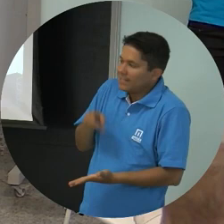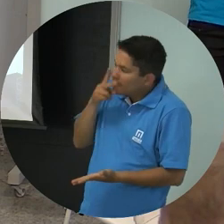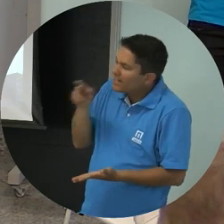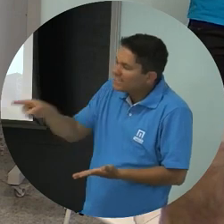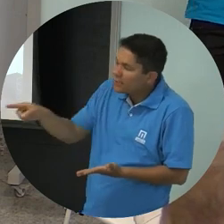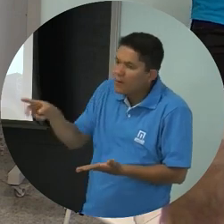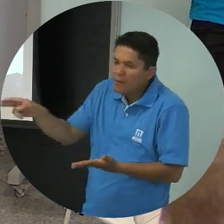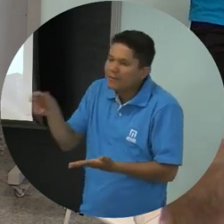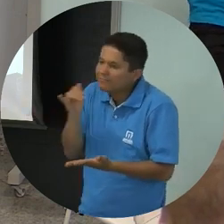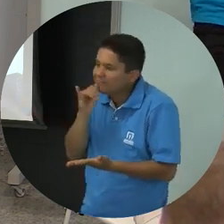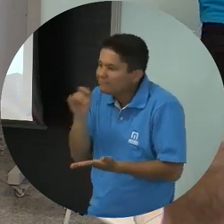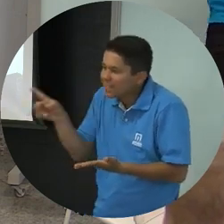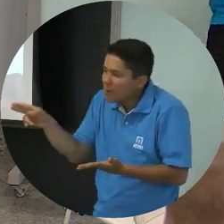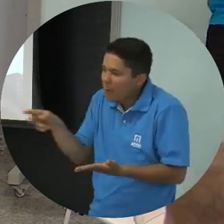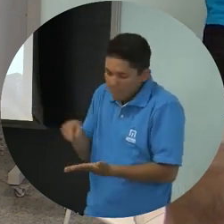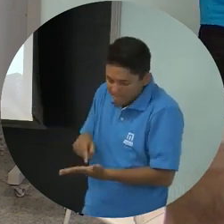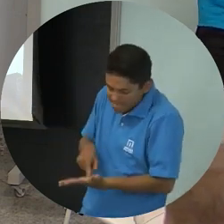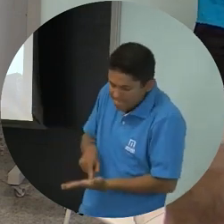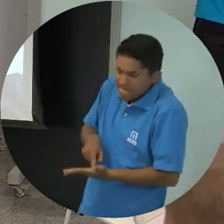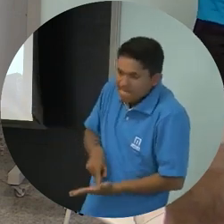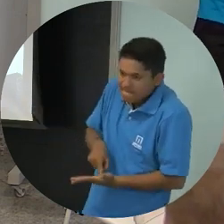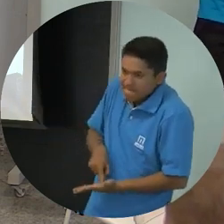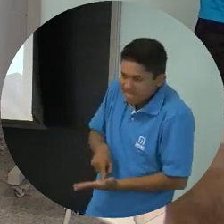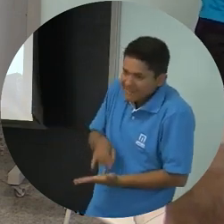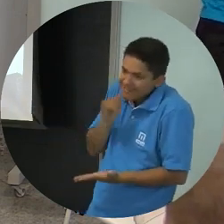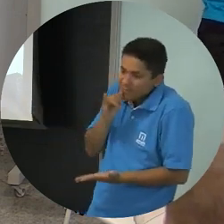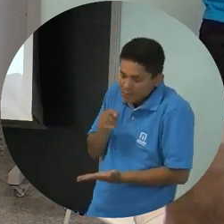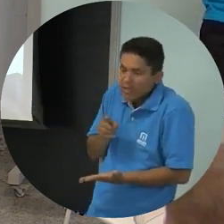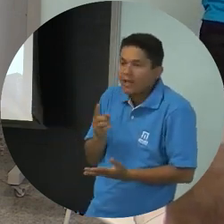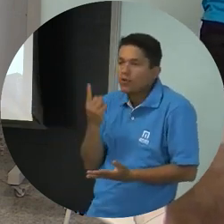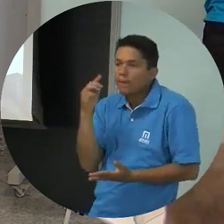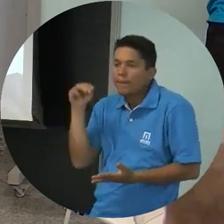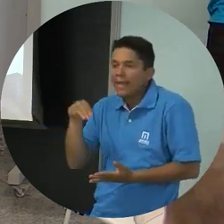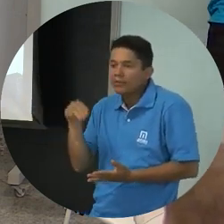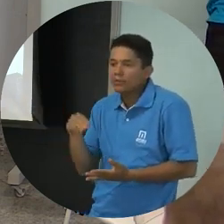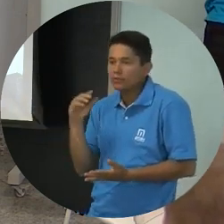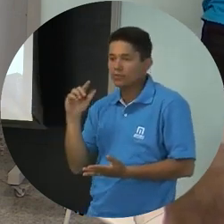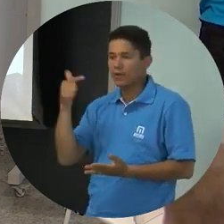essa área quadrada aqui de aproximadamente 1 centímetro, ou seja, a